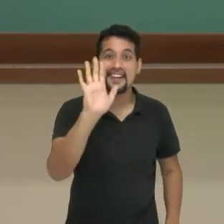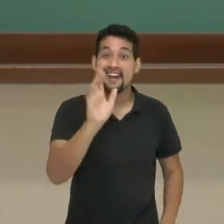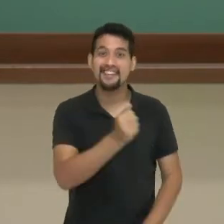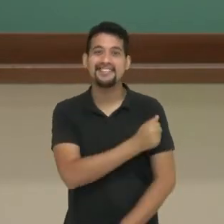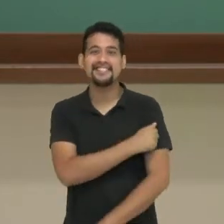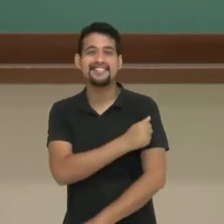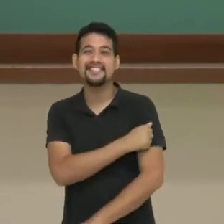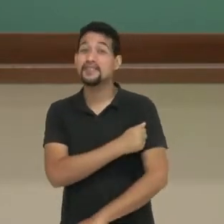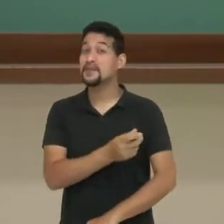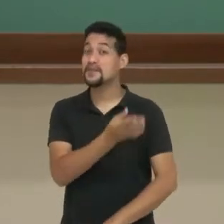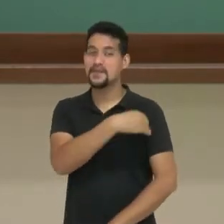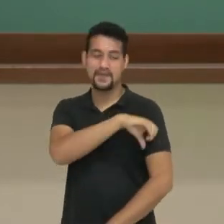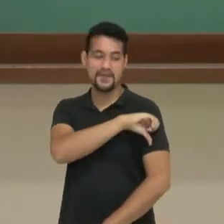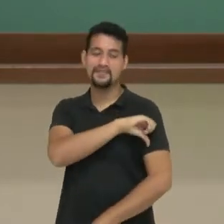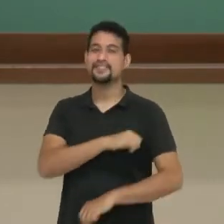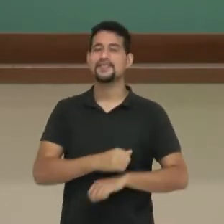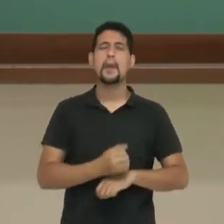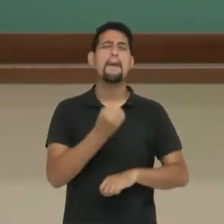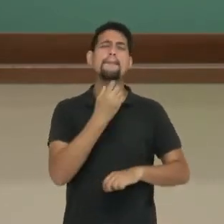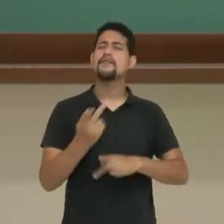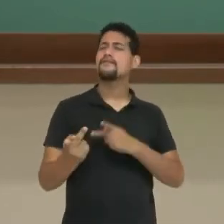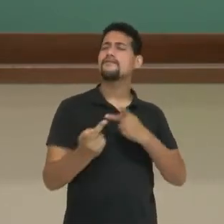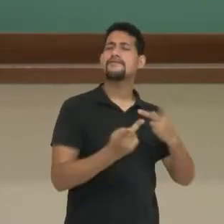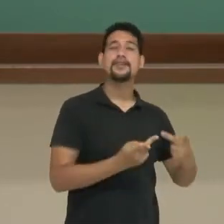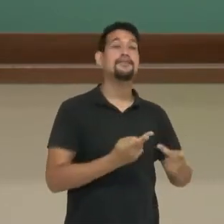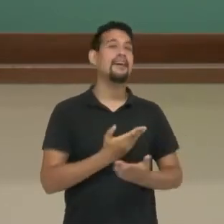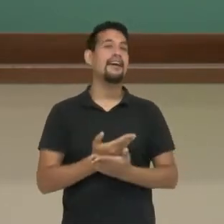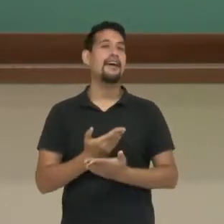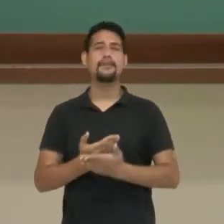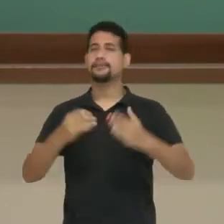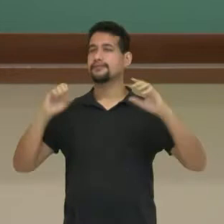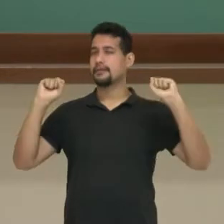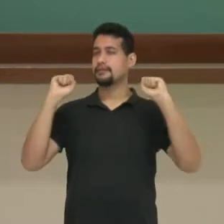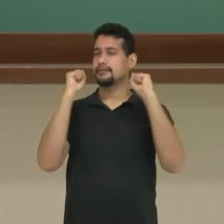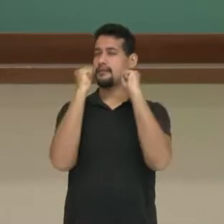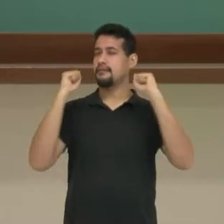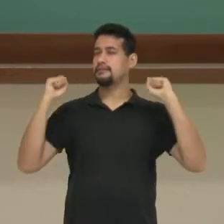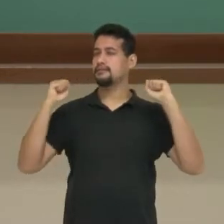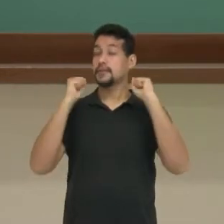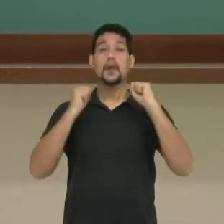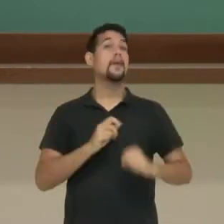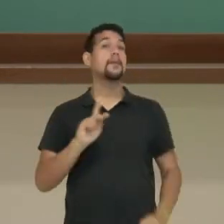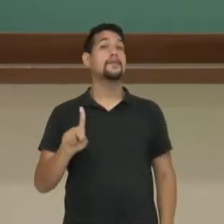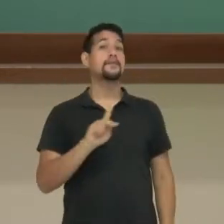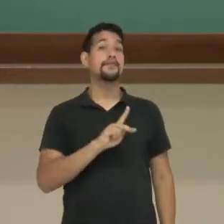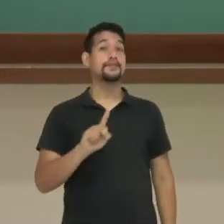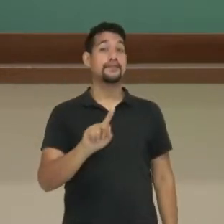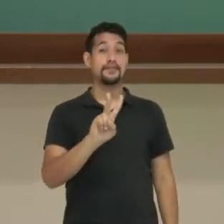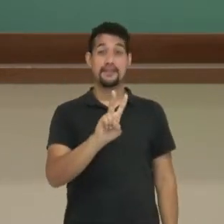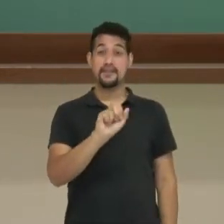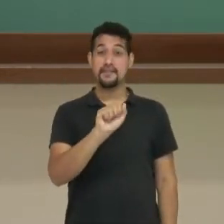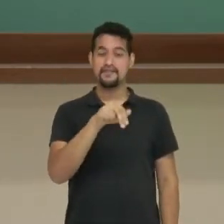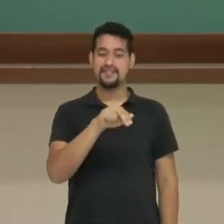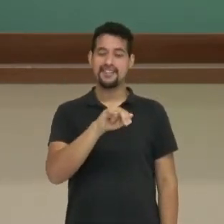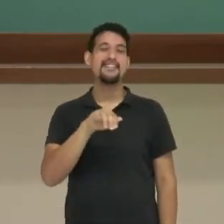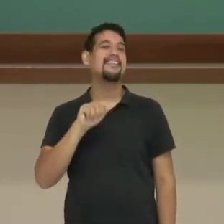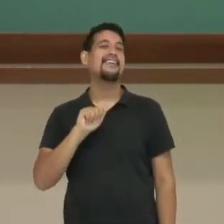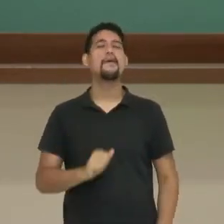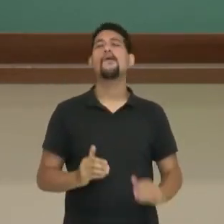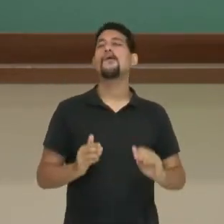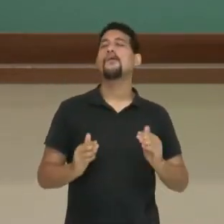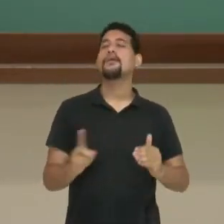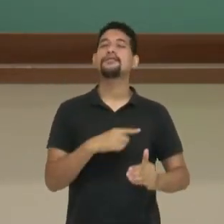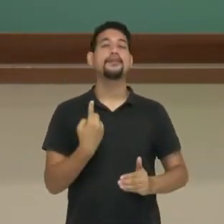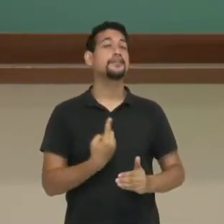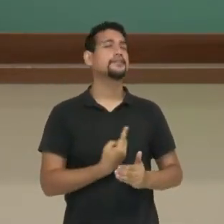alunos do 9º ano. Bem-vindos a mais uma aula de Educação Física. Eu sou a professora Vânia Brondani e hoje